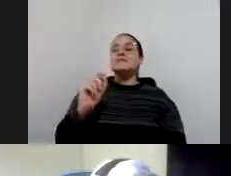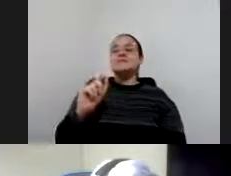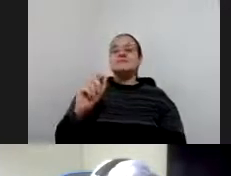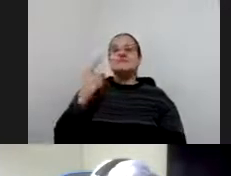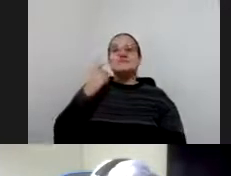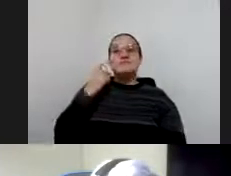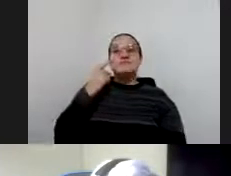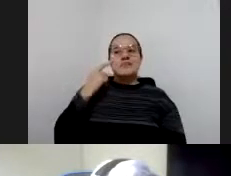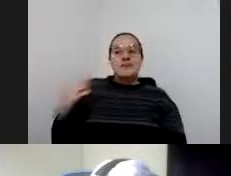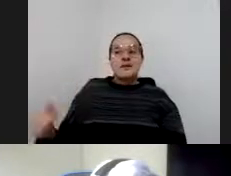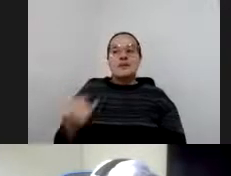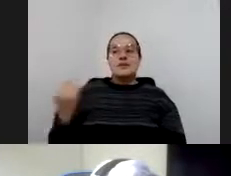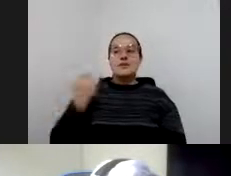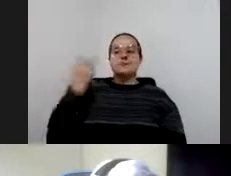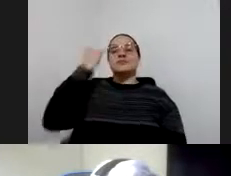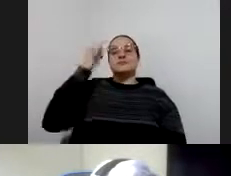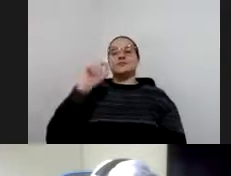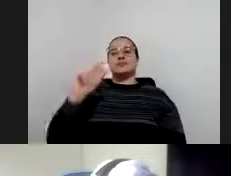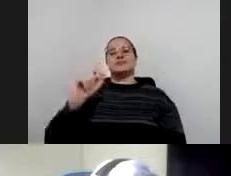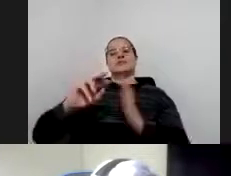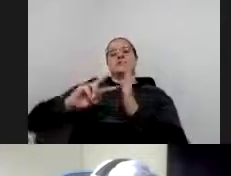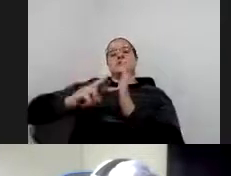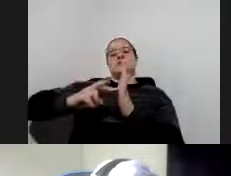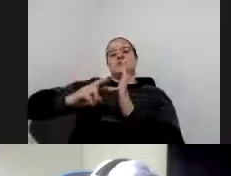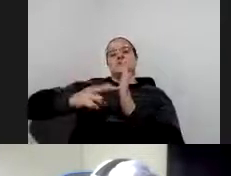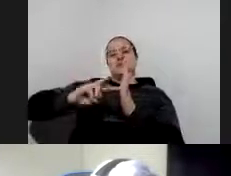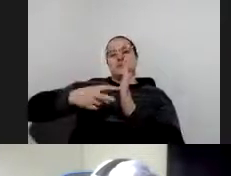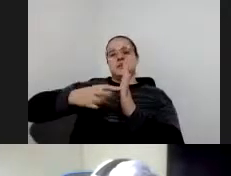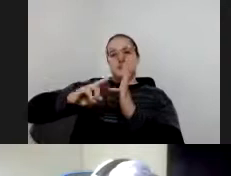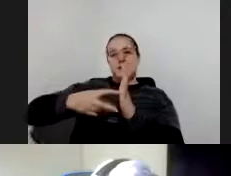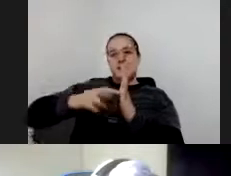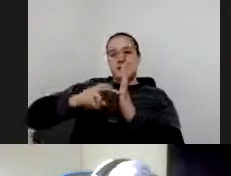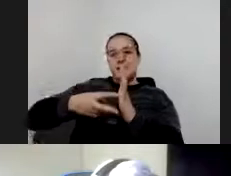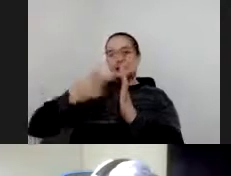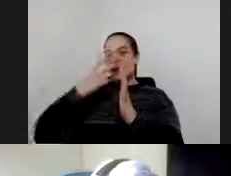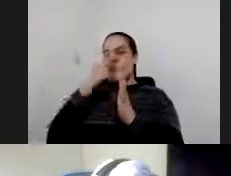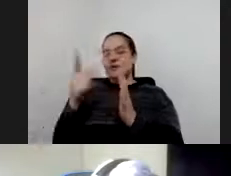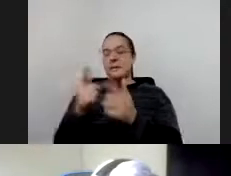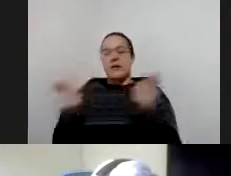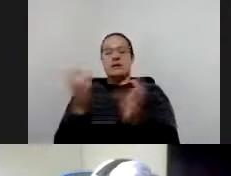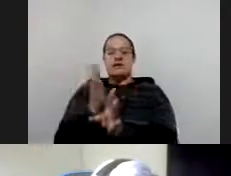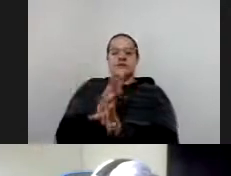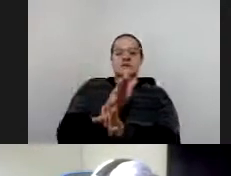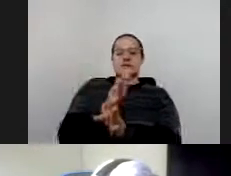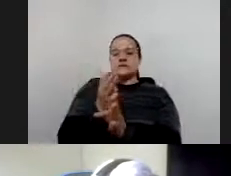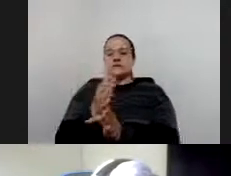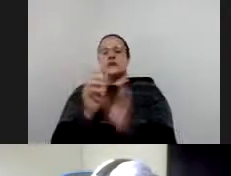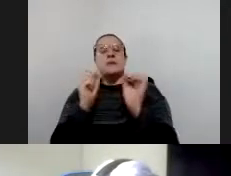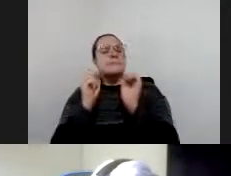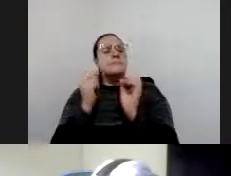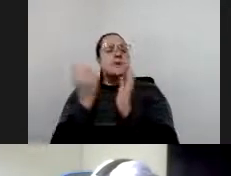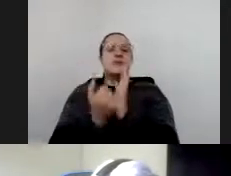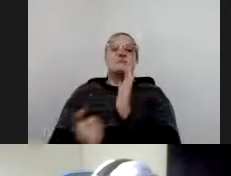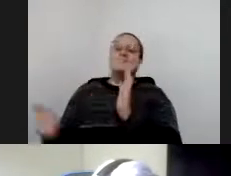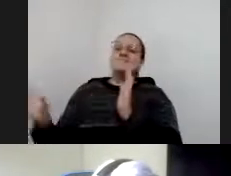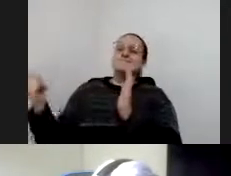muito grande dos sindicatos. Eu acho que muitos estão em cima do muro, que eles podem fazer muito,